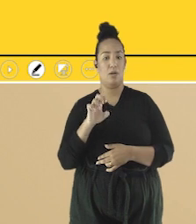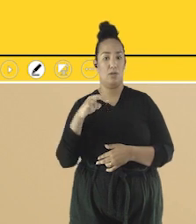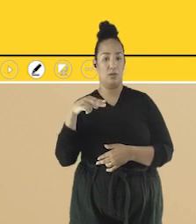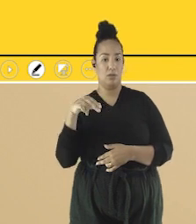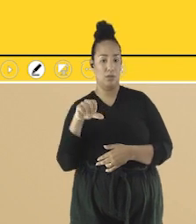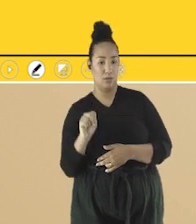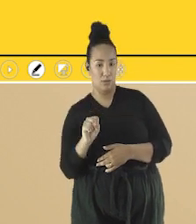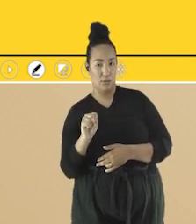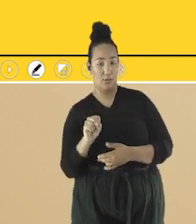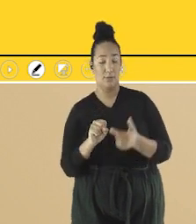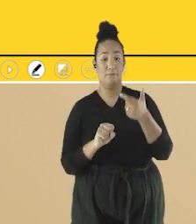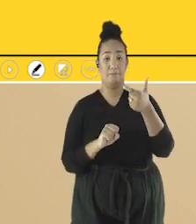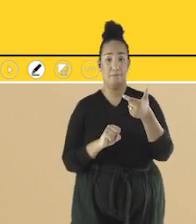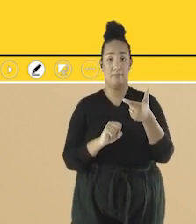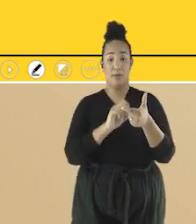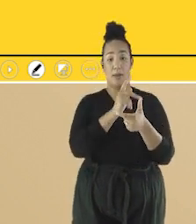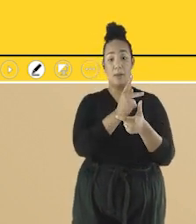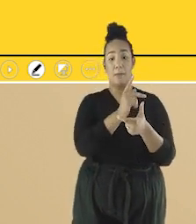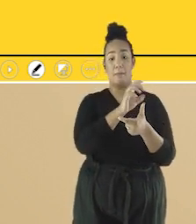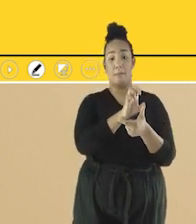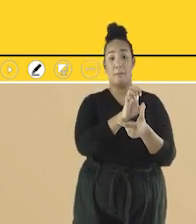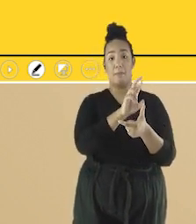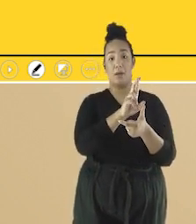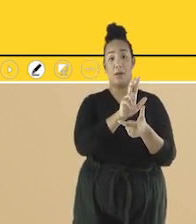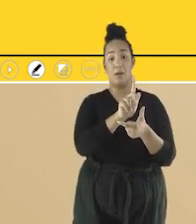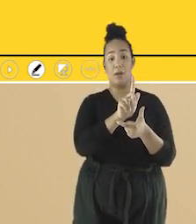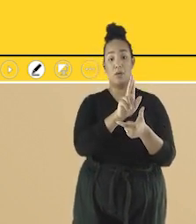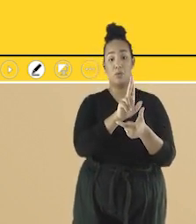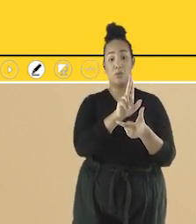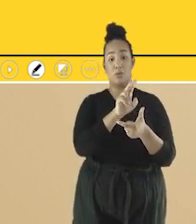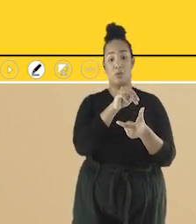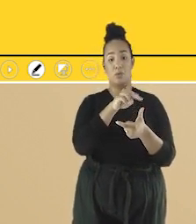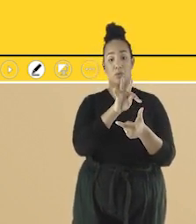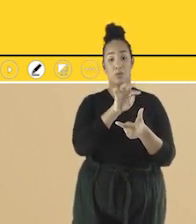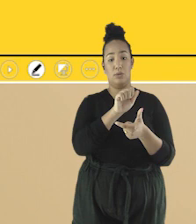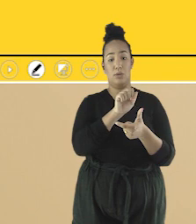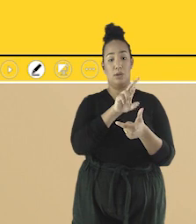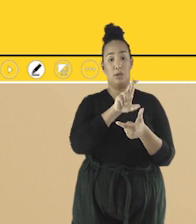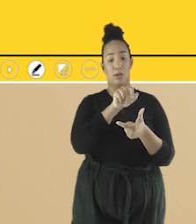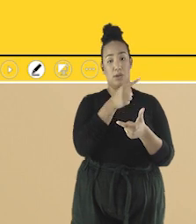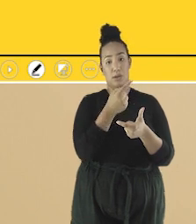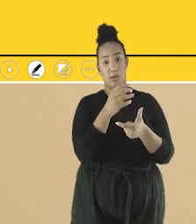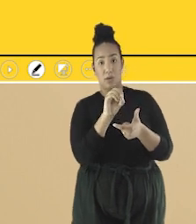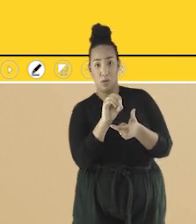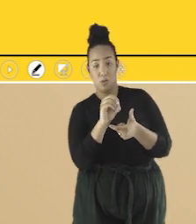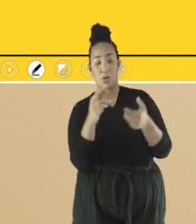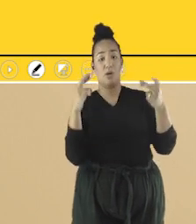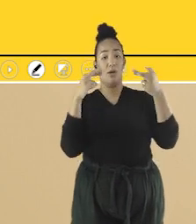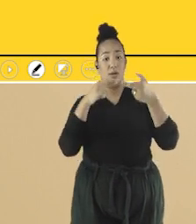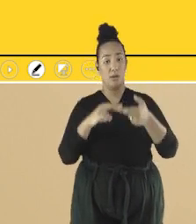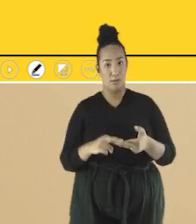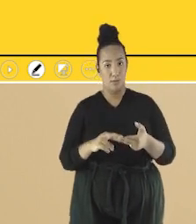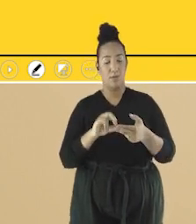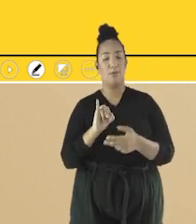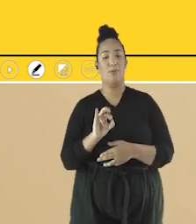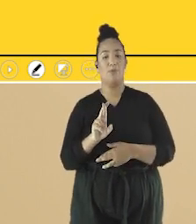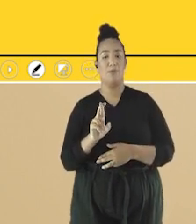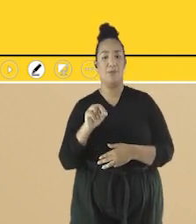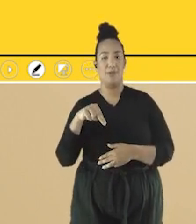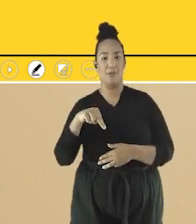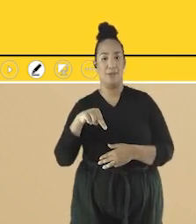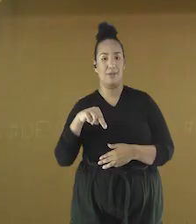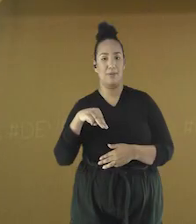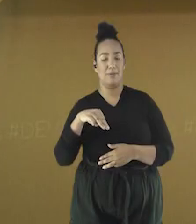E perguntarão, do segundo verso, rima com irmão, do quarto e último